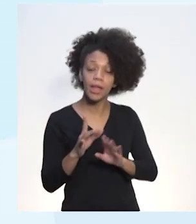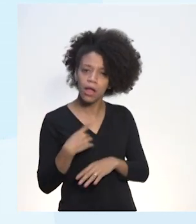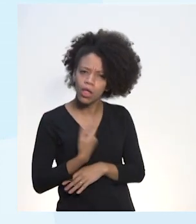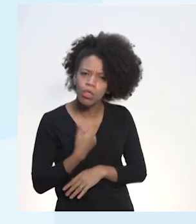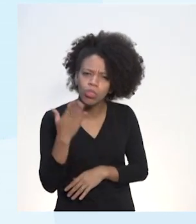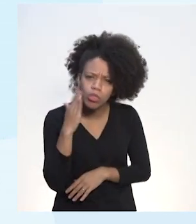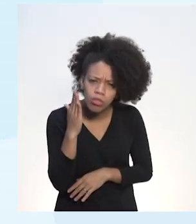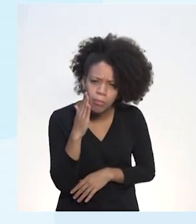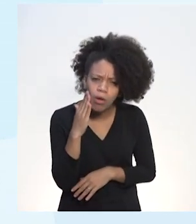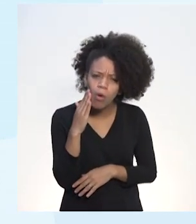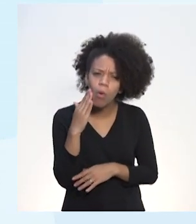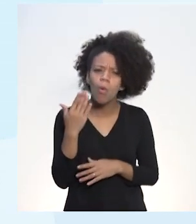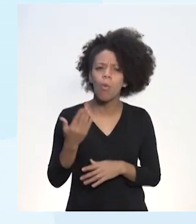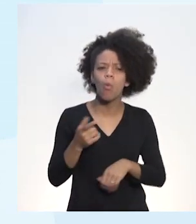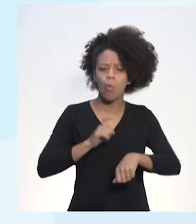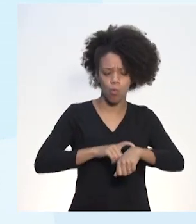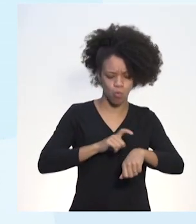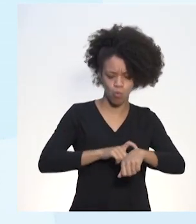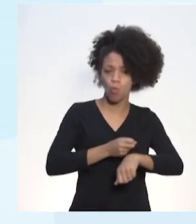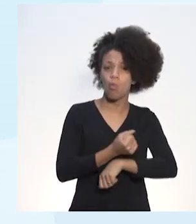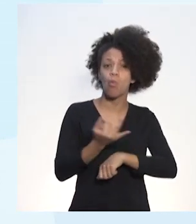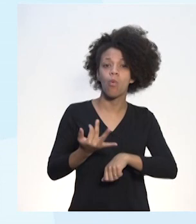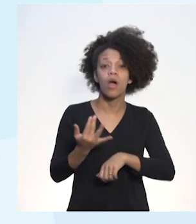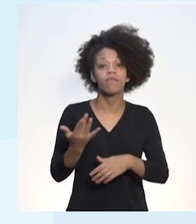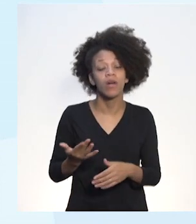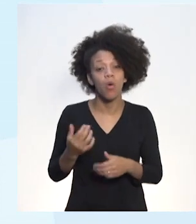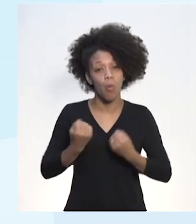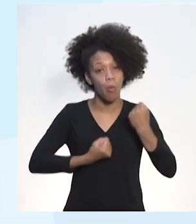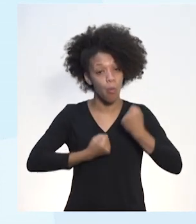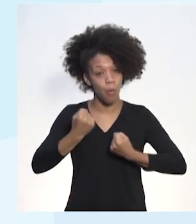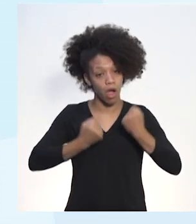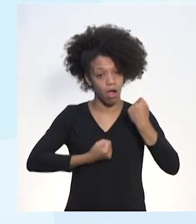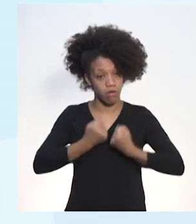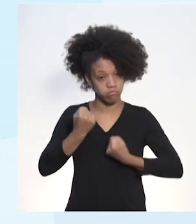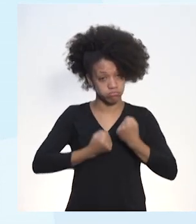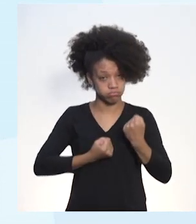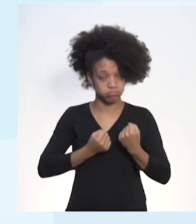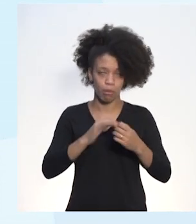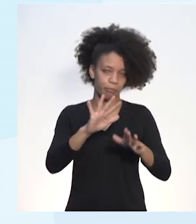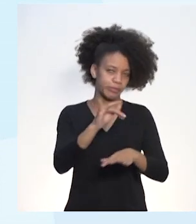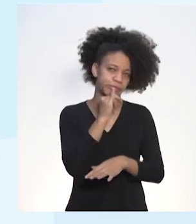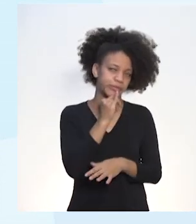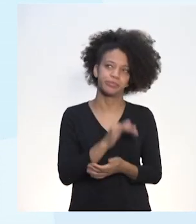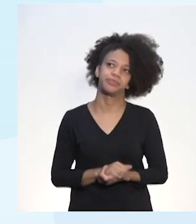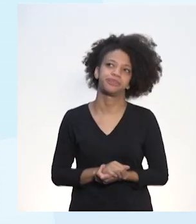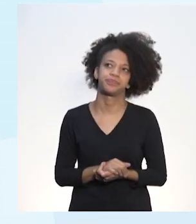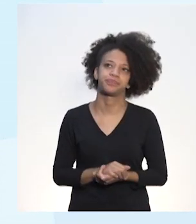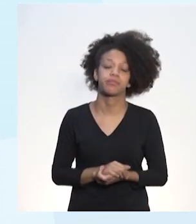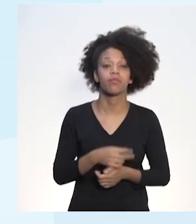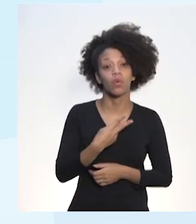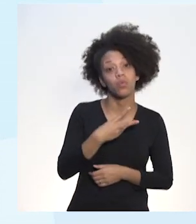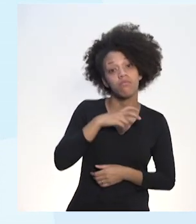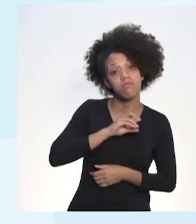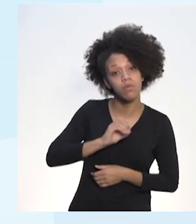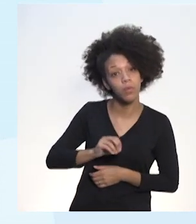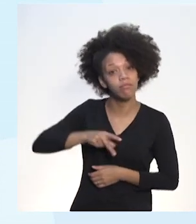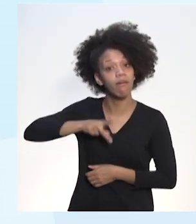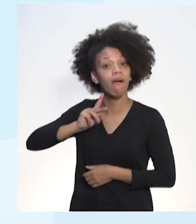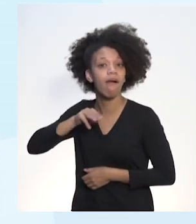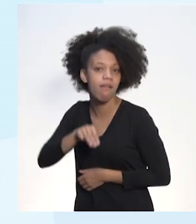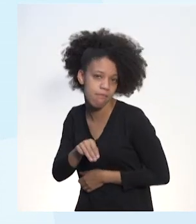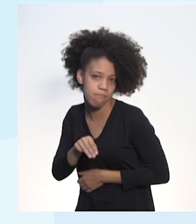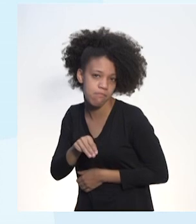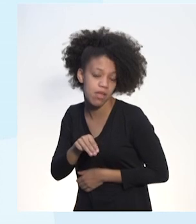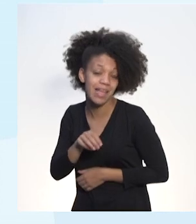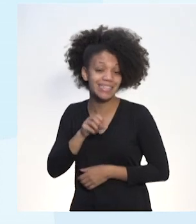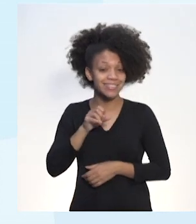sabemos quanto tempo um carro levará para percorrer, por exemplo, 250 km,